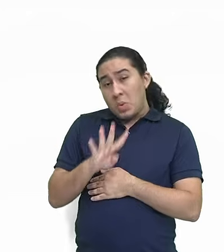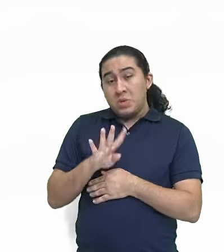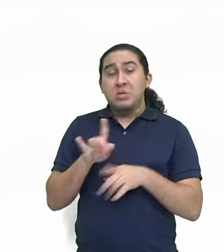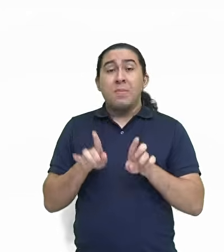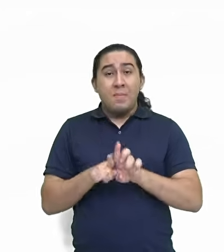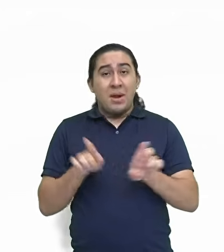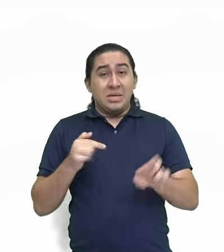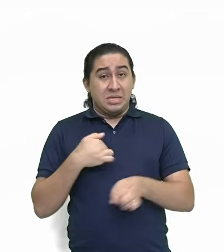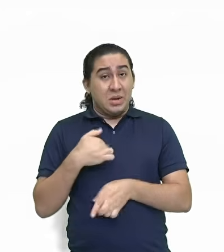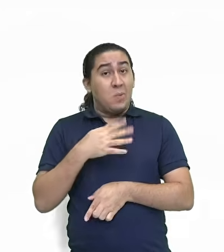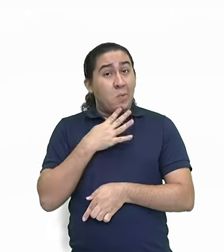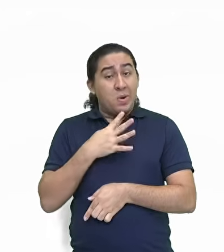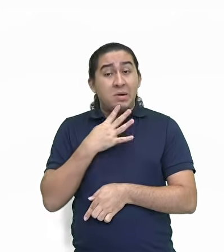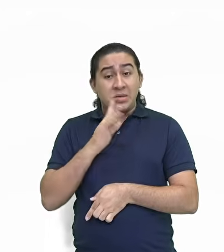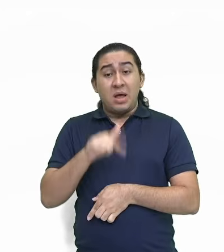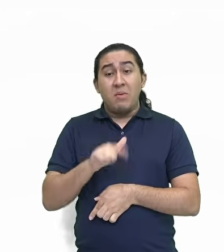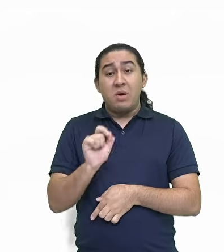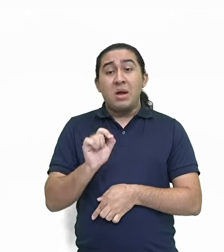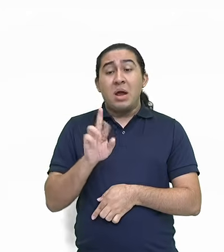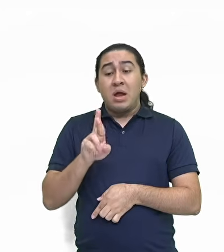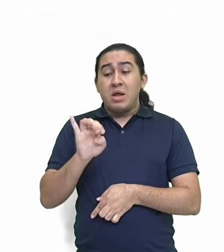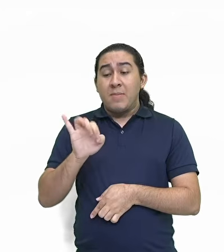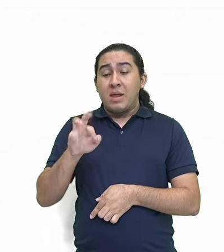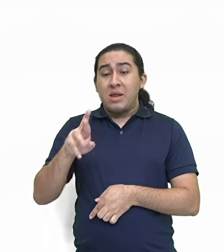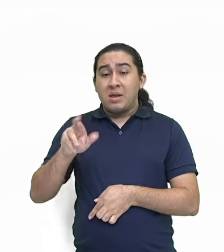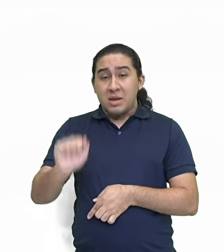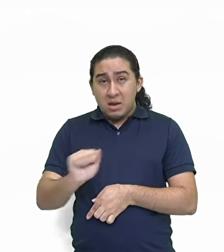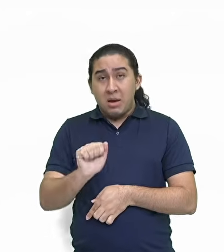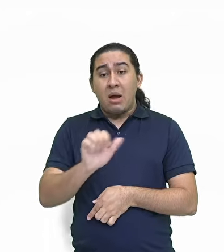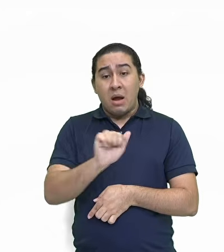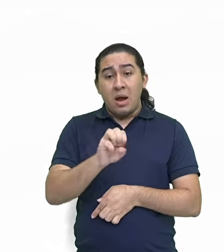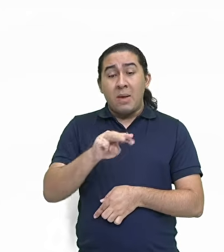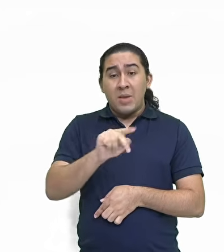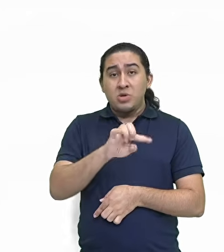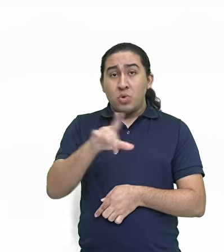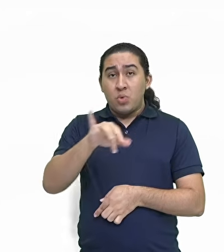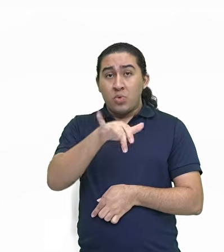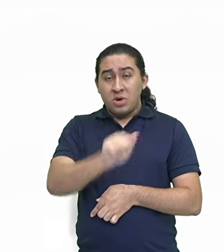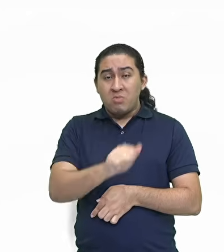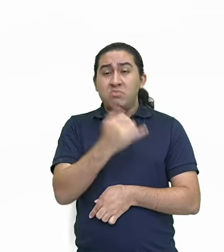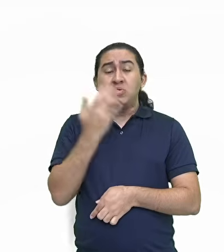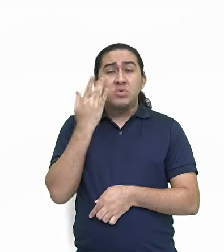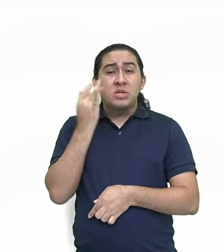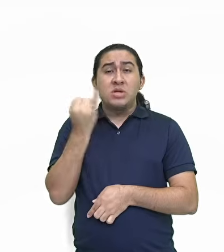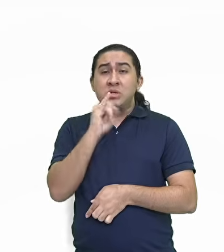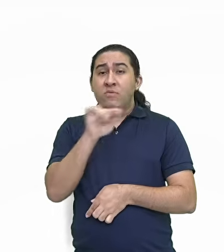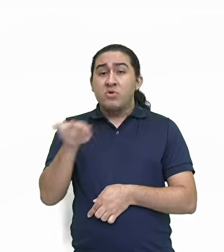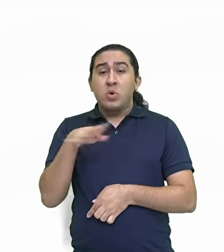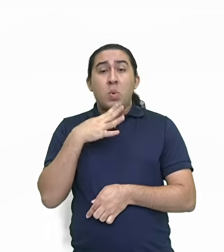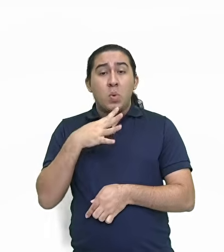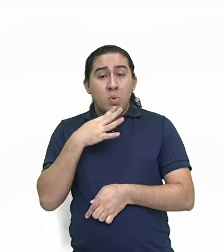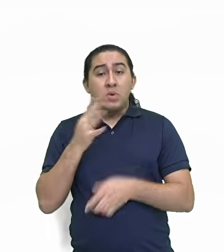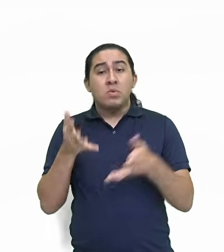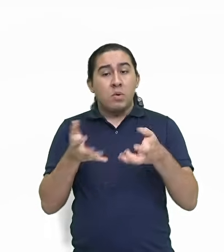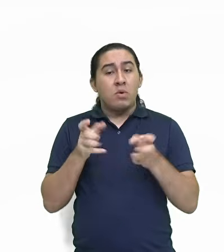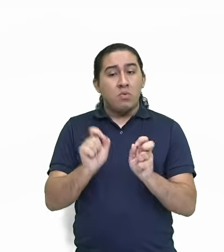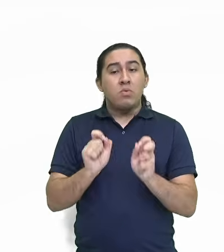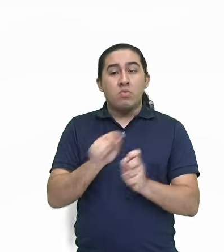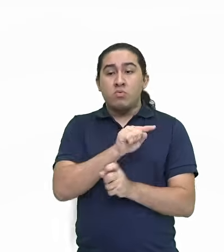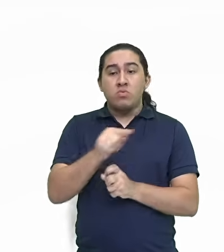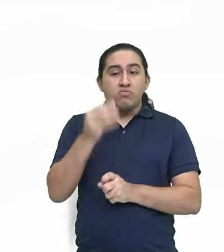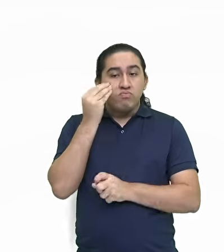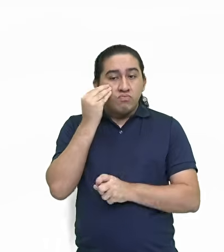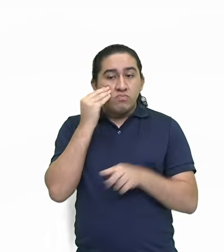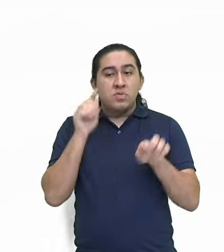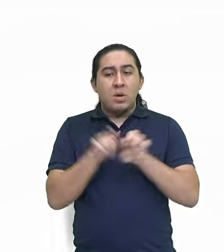mas conhecida por mim, que é a Ribeirinha da Amazônia, né? Não sei se vocês conhecem, né? Eu quero que vocês acompanhem